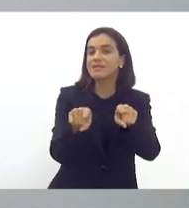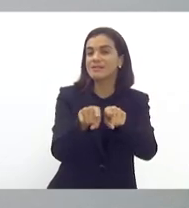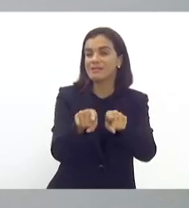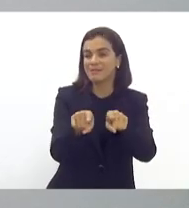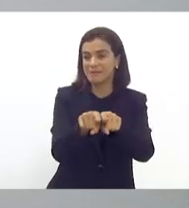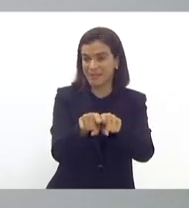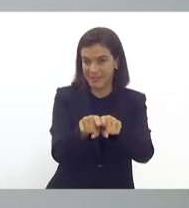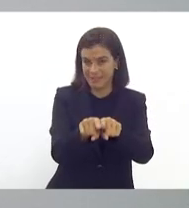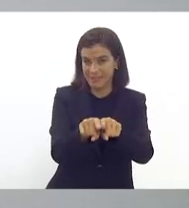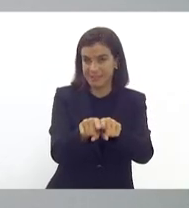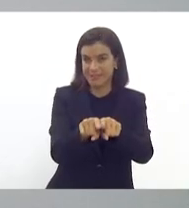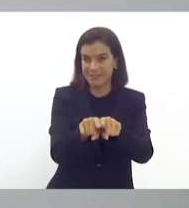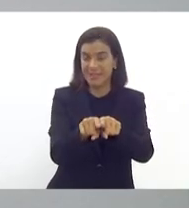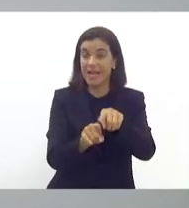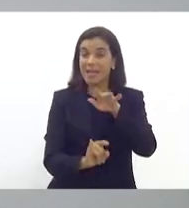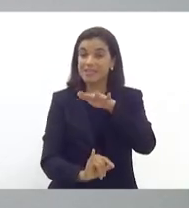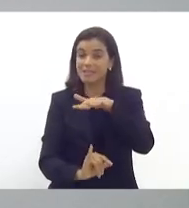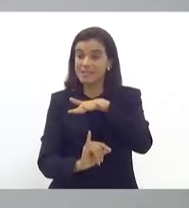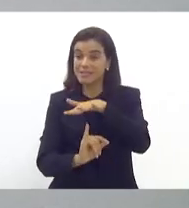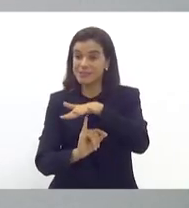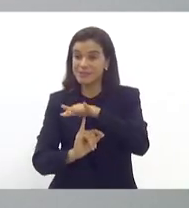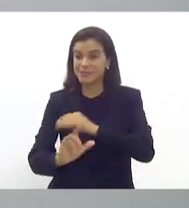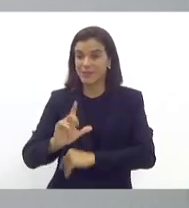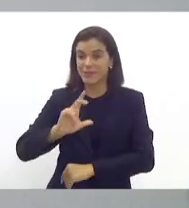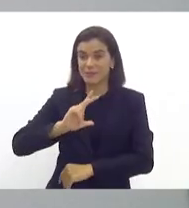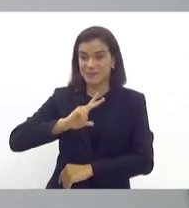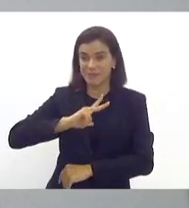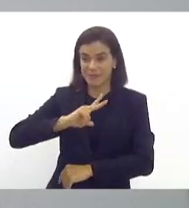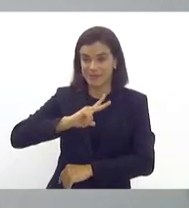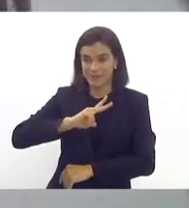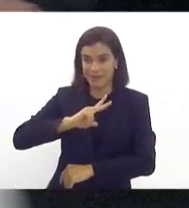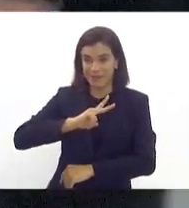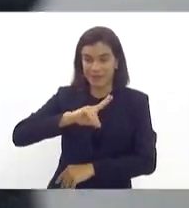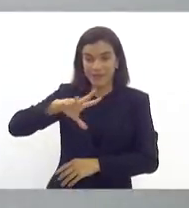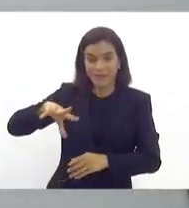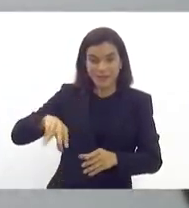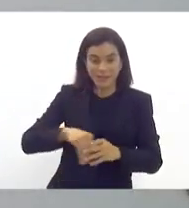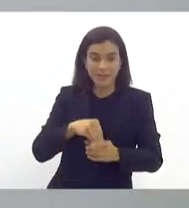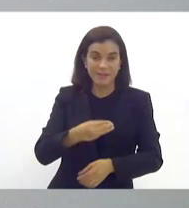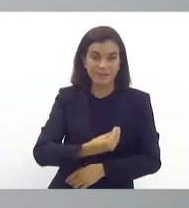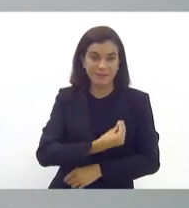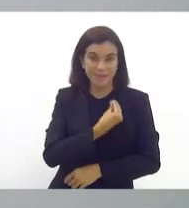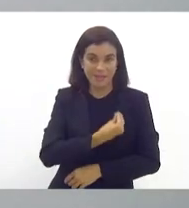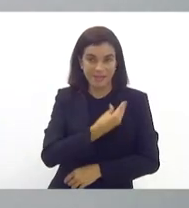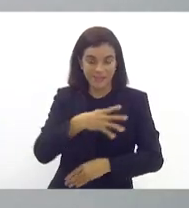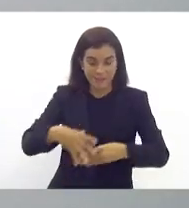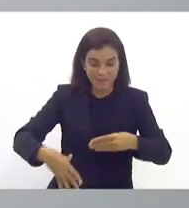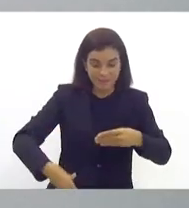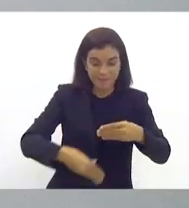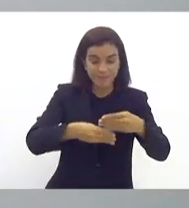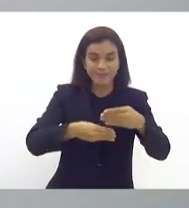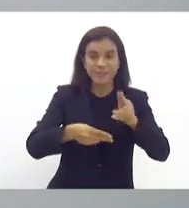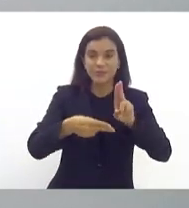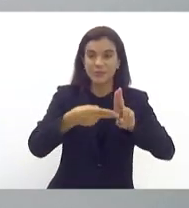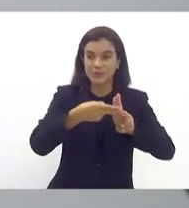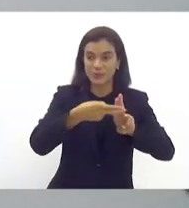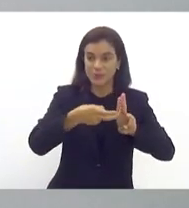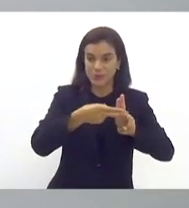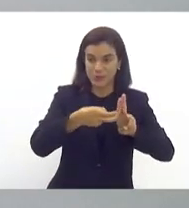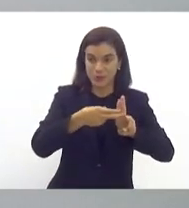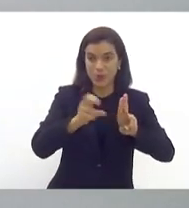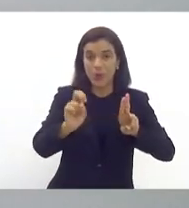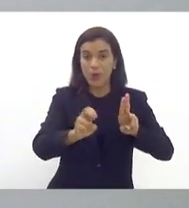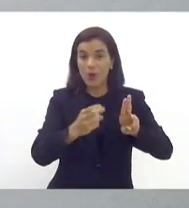também às instituições privad que participem de forma complementar do SUS